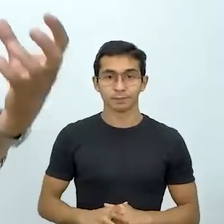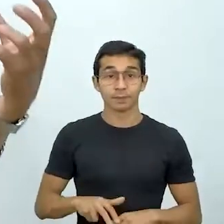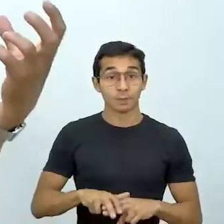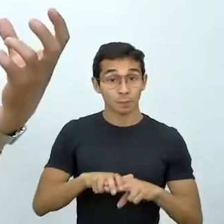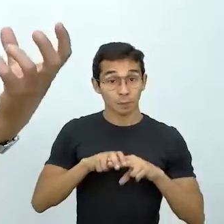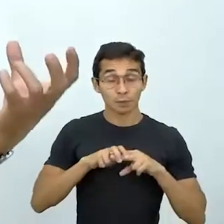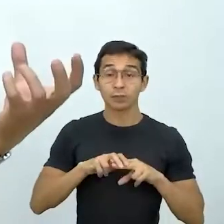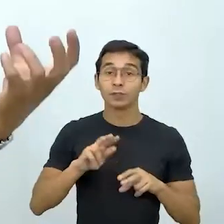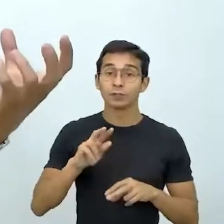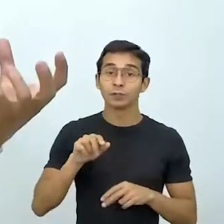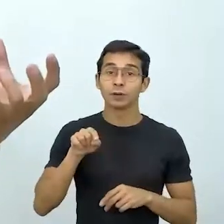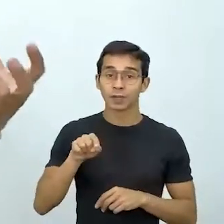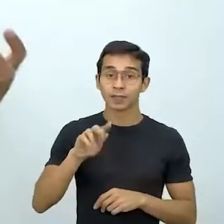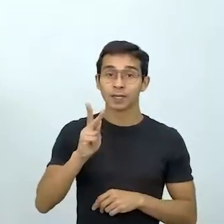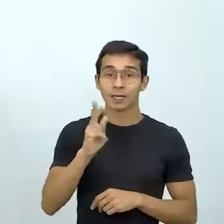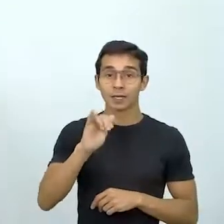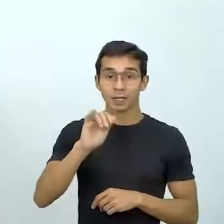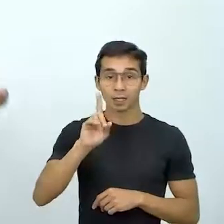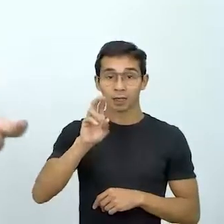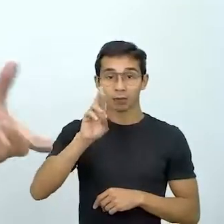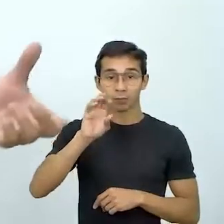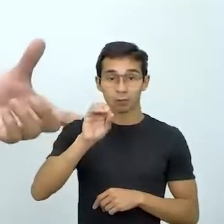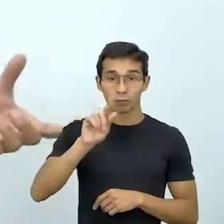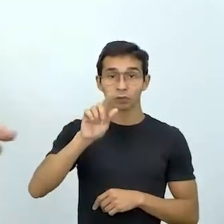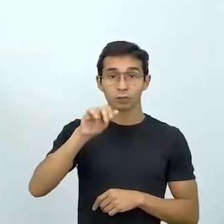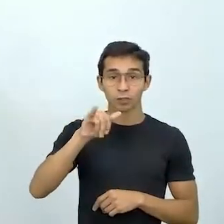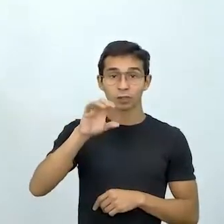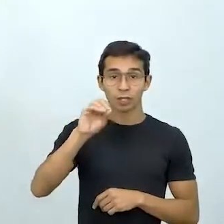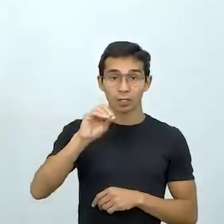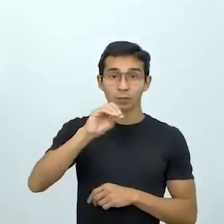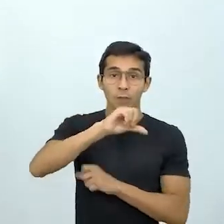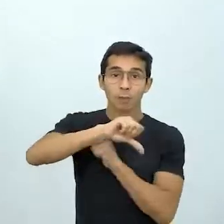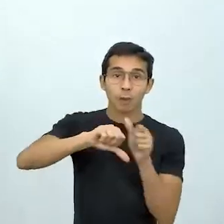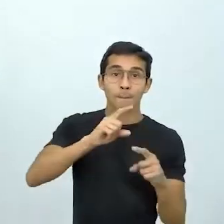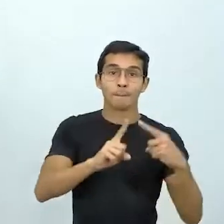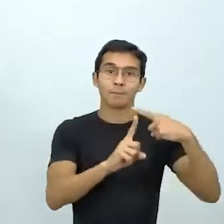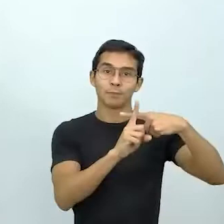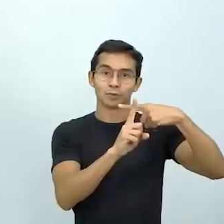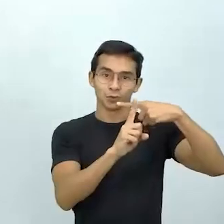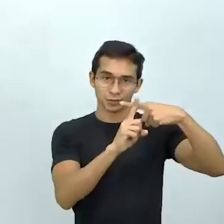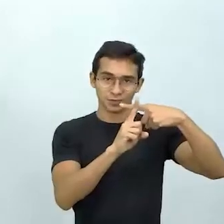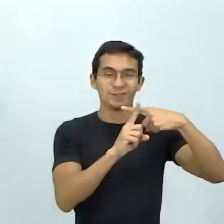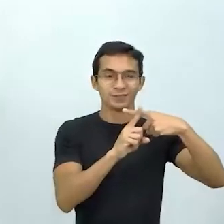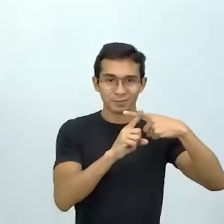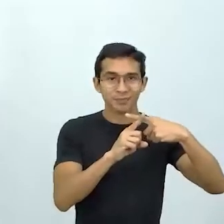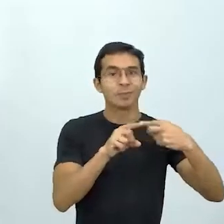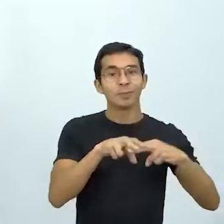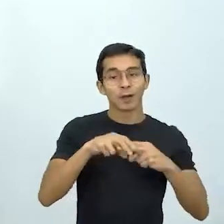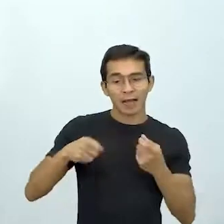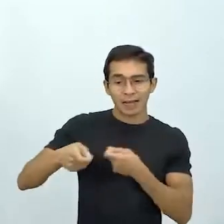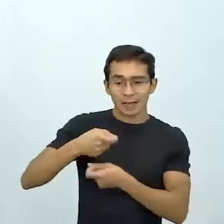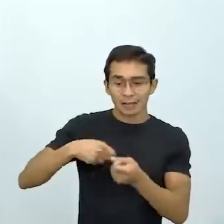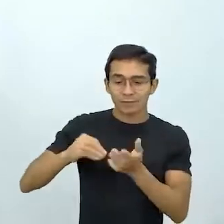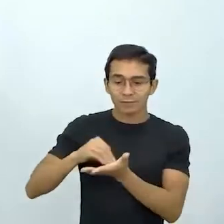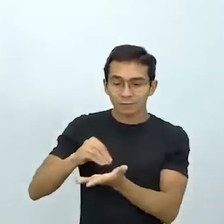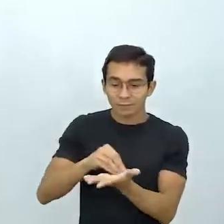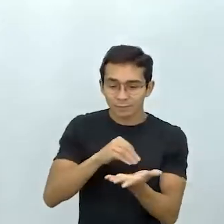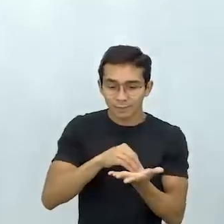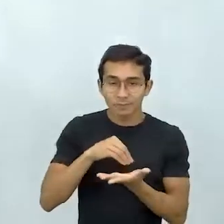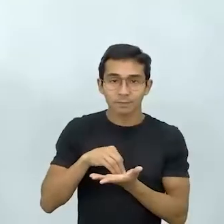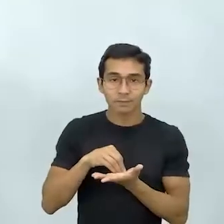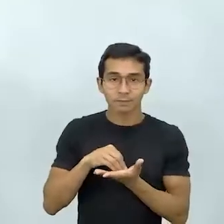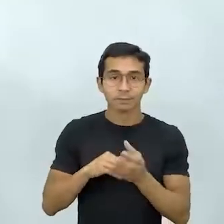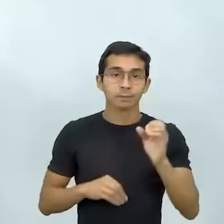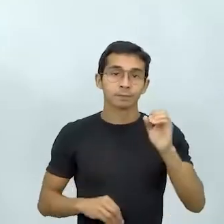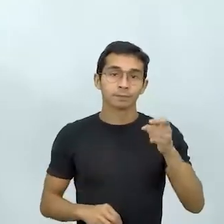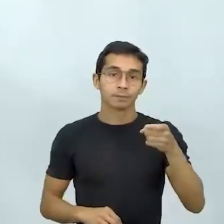hidrogênio adquiram uma carga parcial positiva, porque eles ficam com falta de elétrons. E ao passo que o oxigênio atrai toda essa